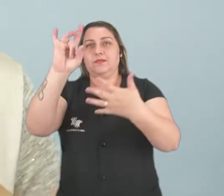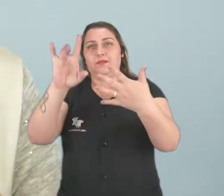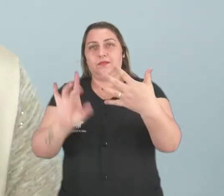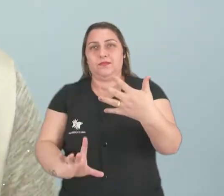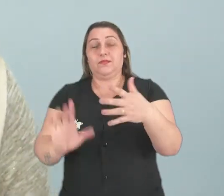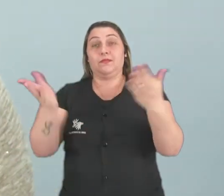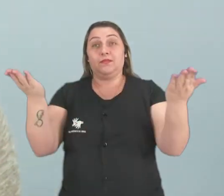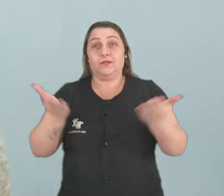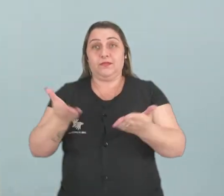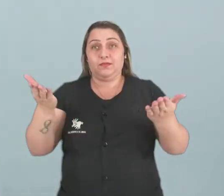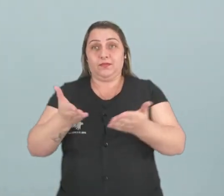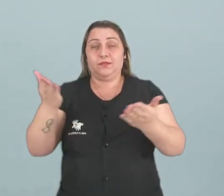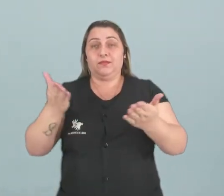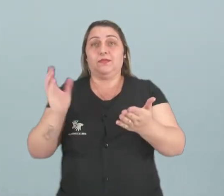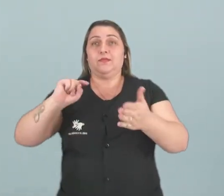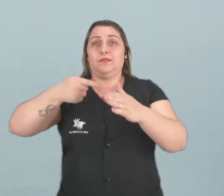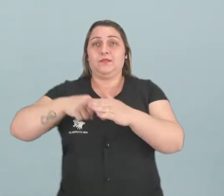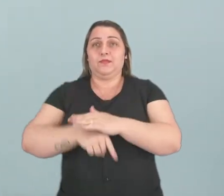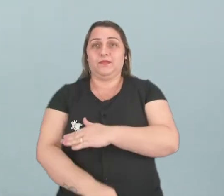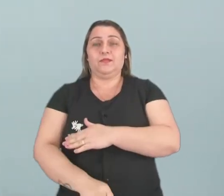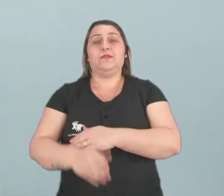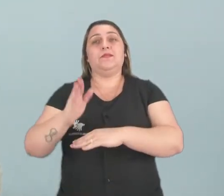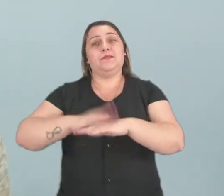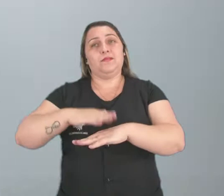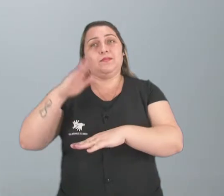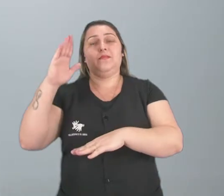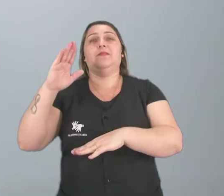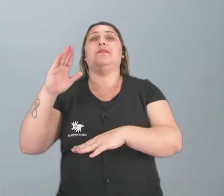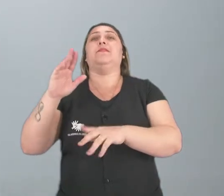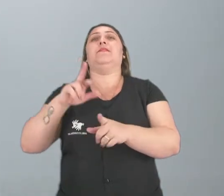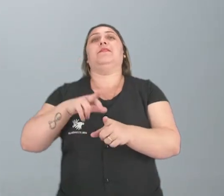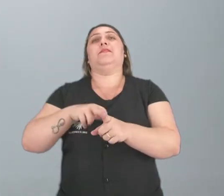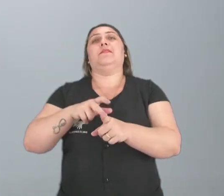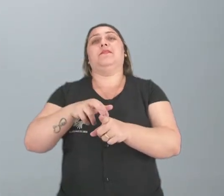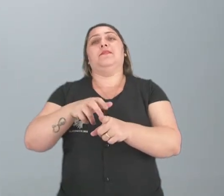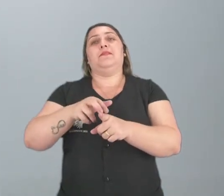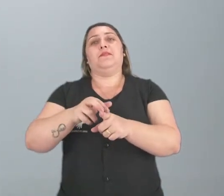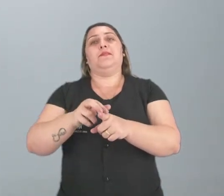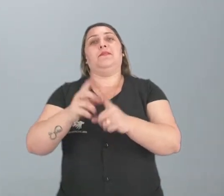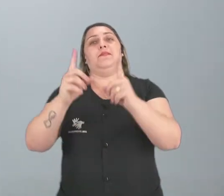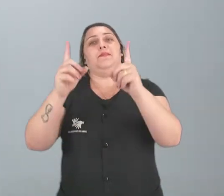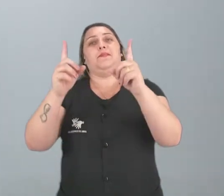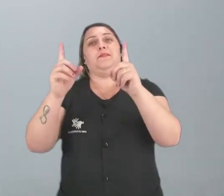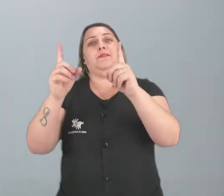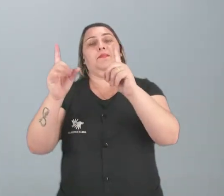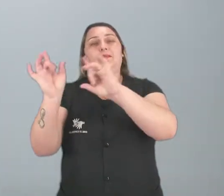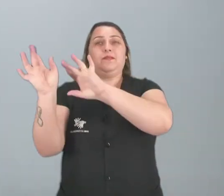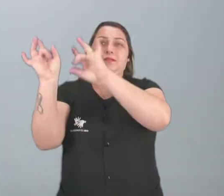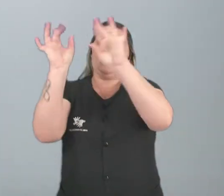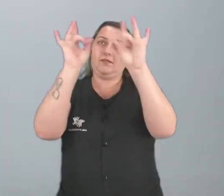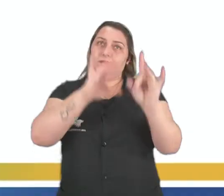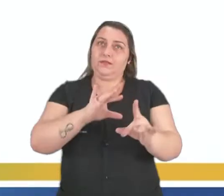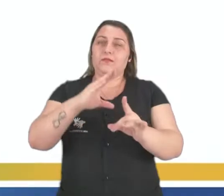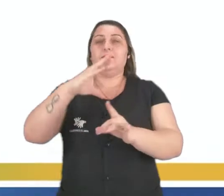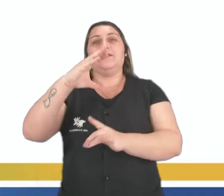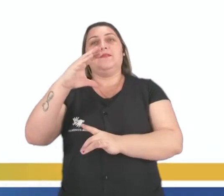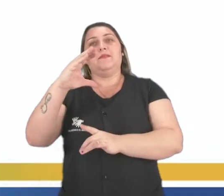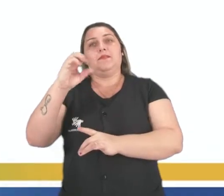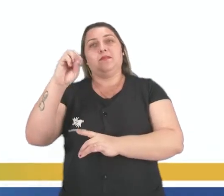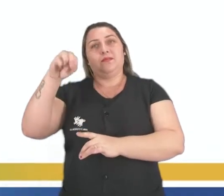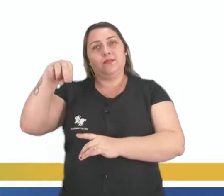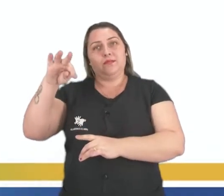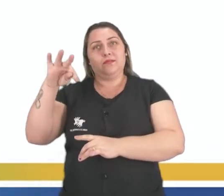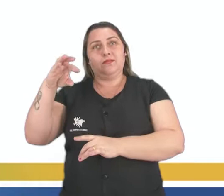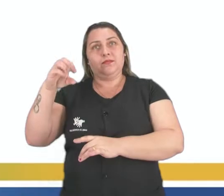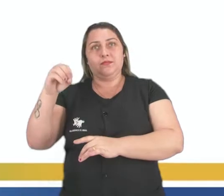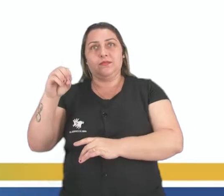uma e hoje a gente vai aprofundar um pouco mais em uma ginástica em específico, né? Que é o contorcionismo, que